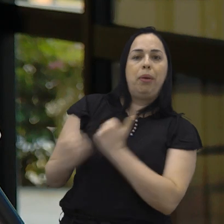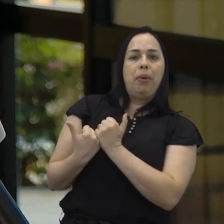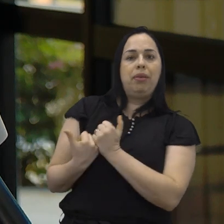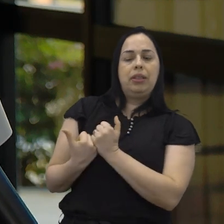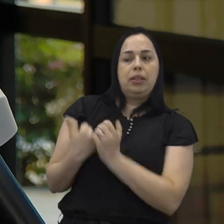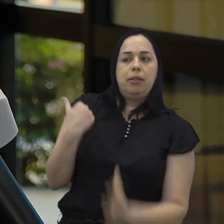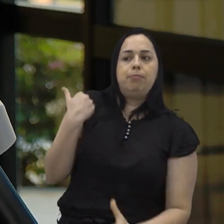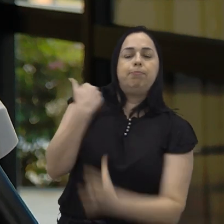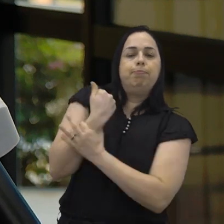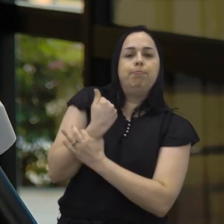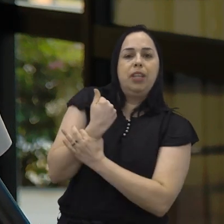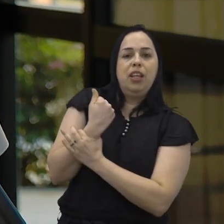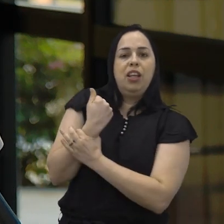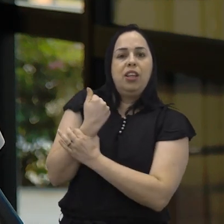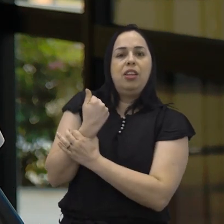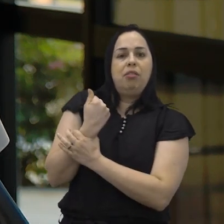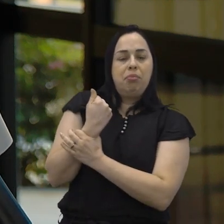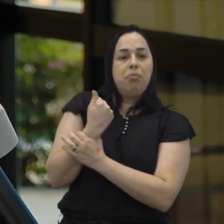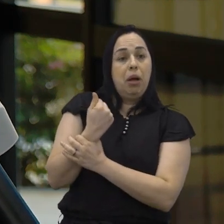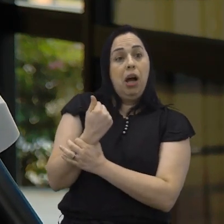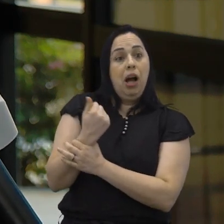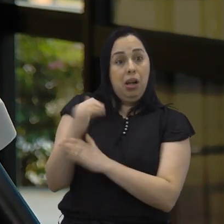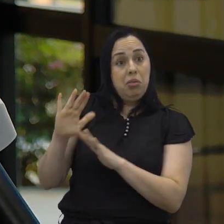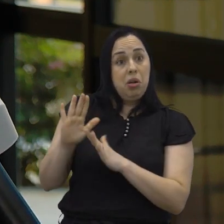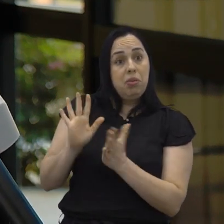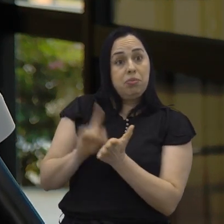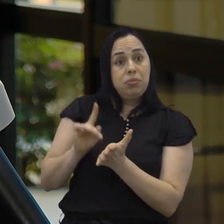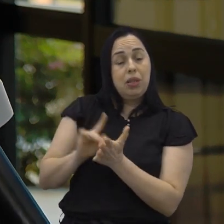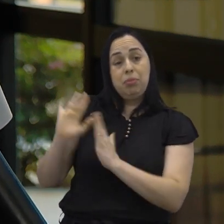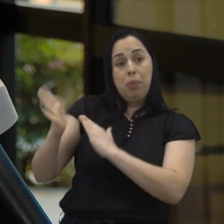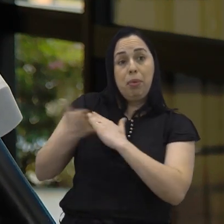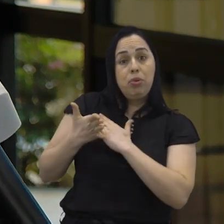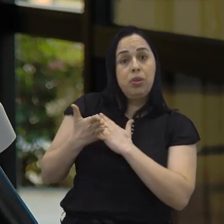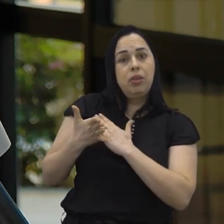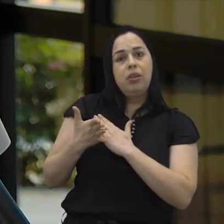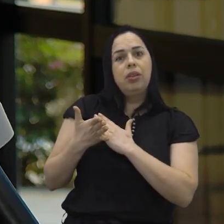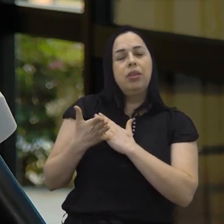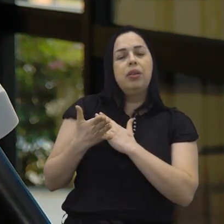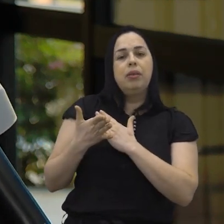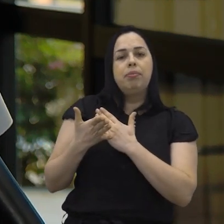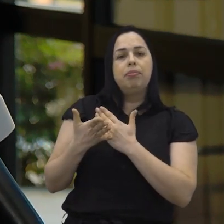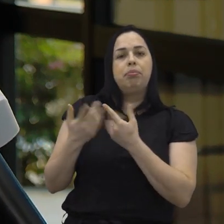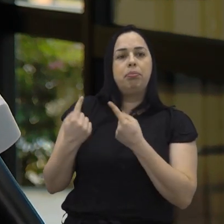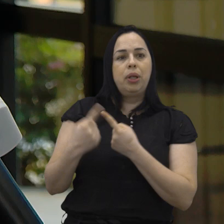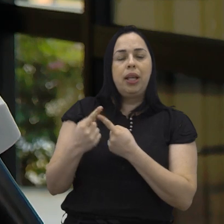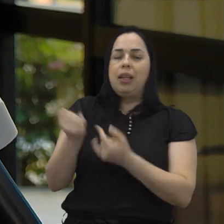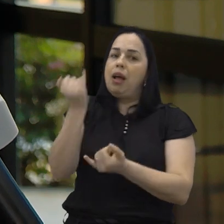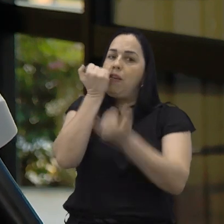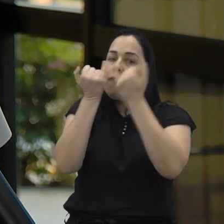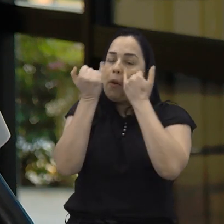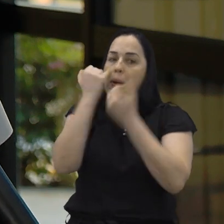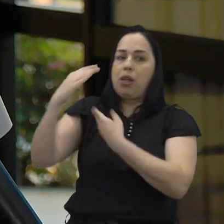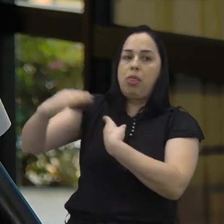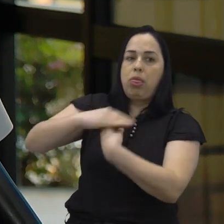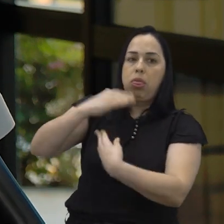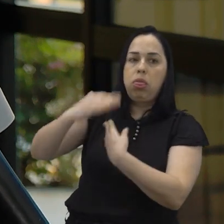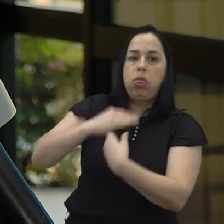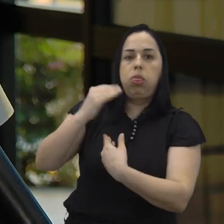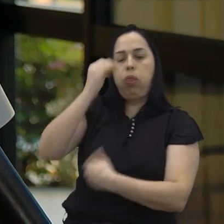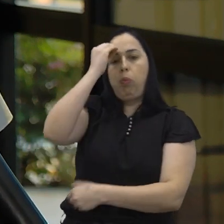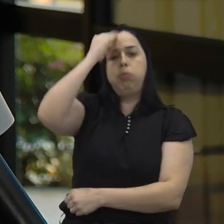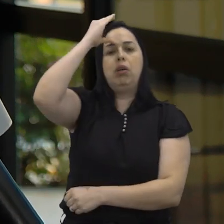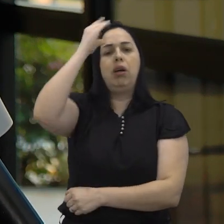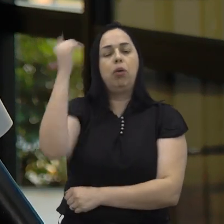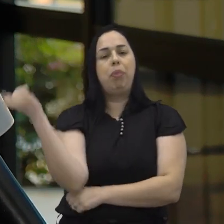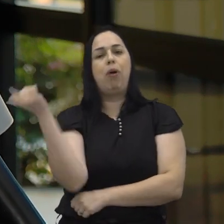realmente dá firmeza, que vai lá para realmente ajudar a gente, né? Para dar informação para a gente, para dar